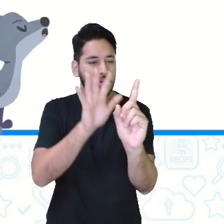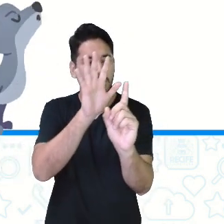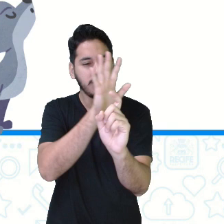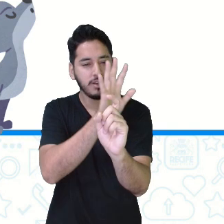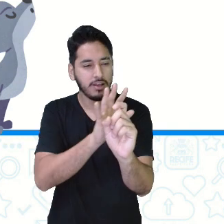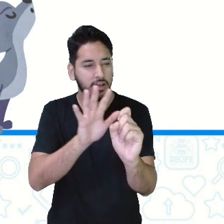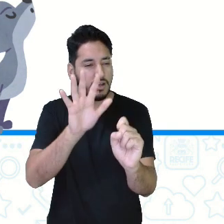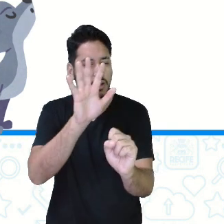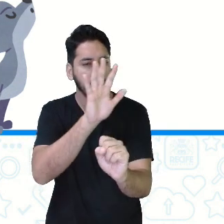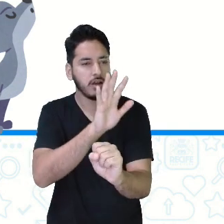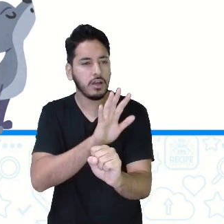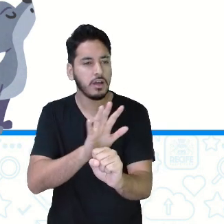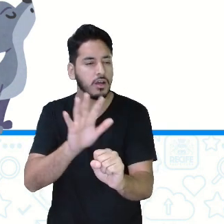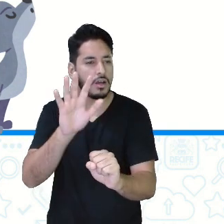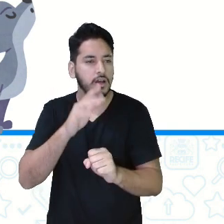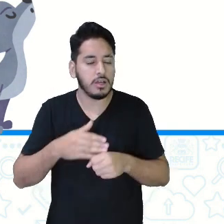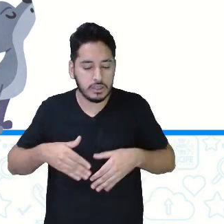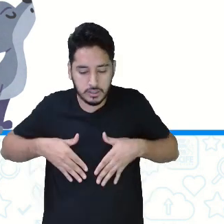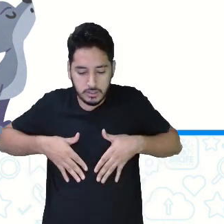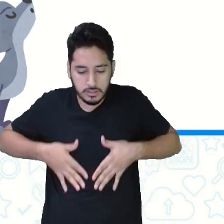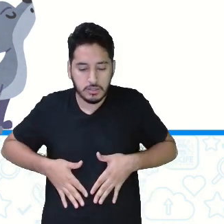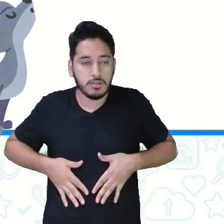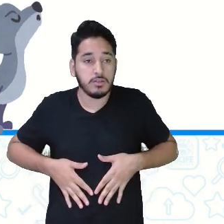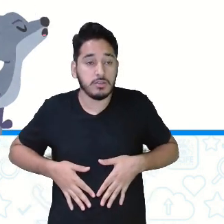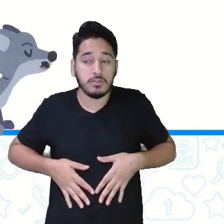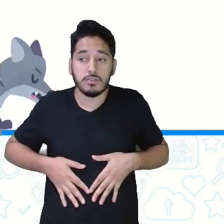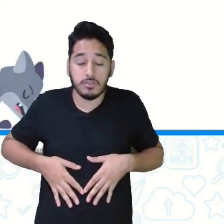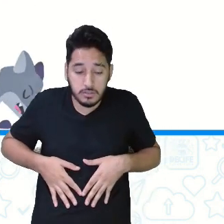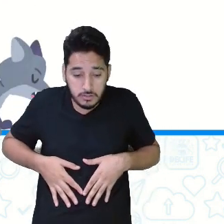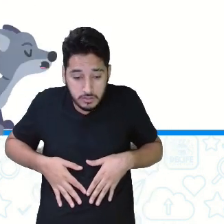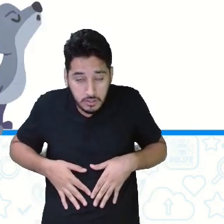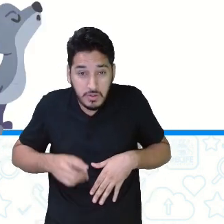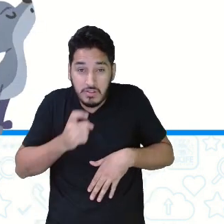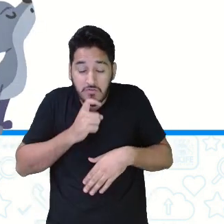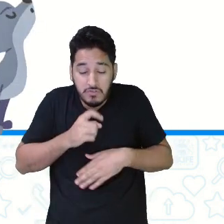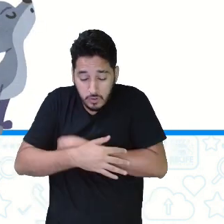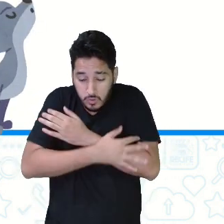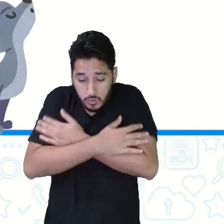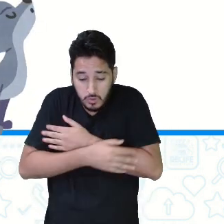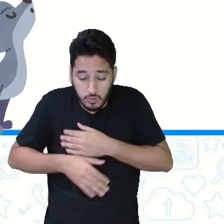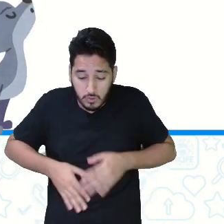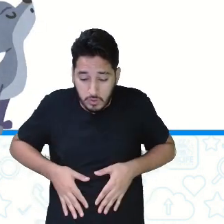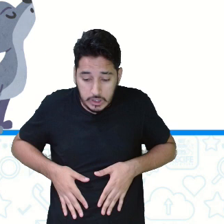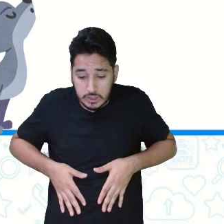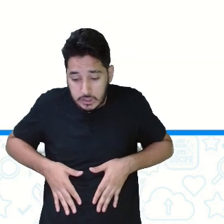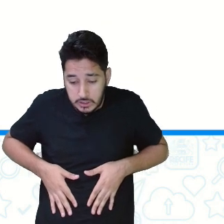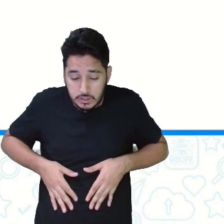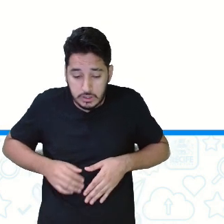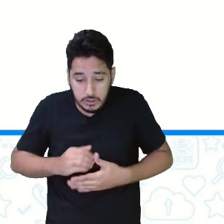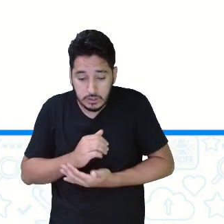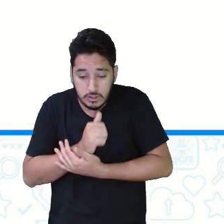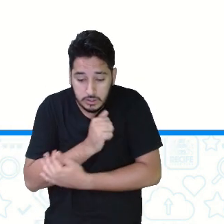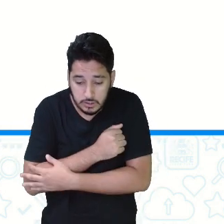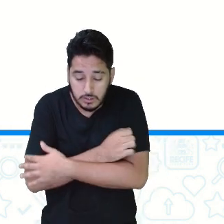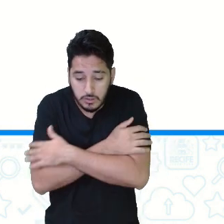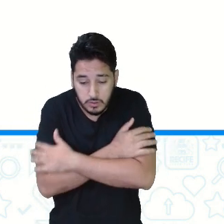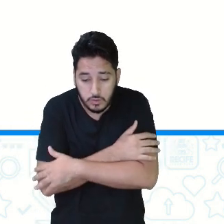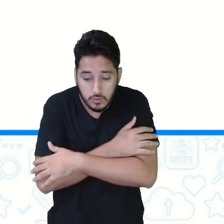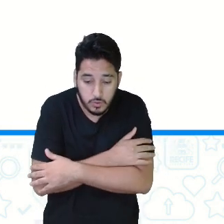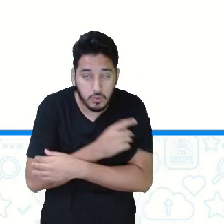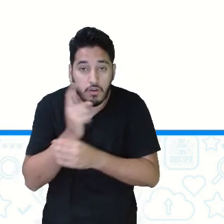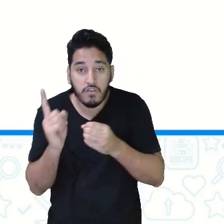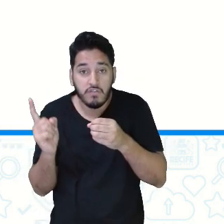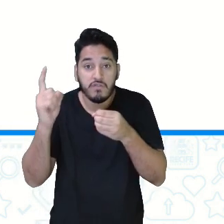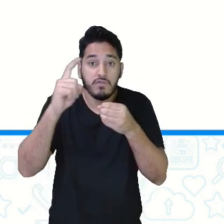madrugada. Com as mãos nos bolsos e o corpo retesado pela friagem, o caixeiro retornou ao hotel. O